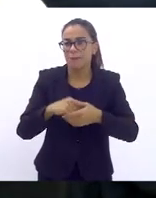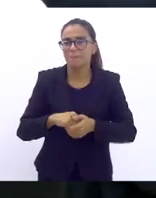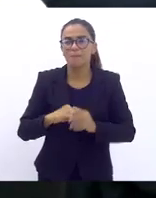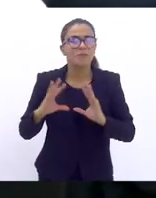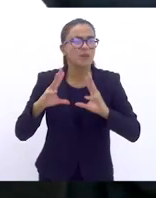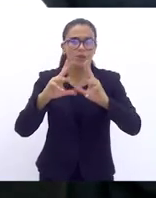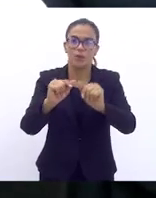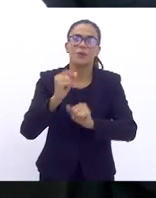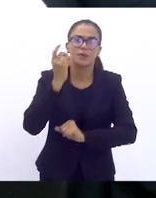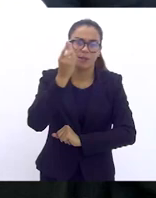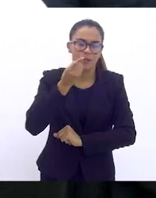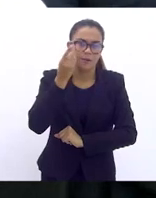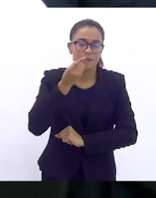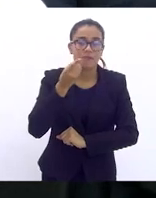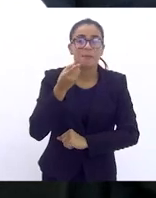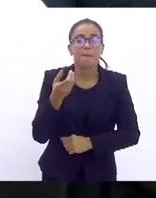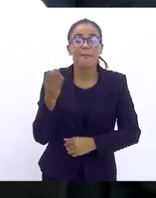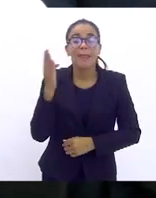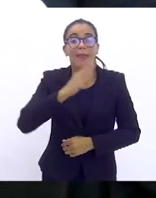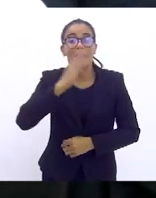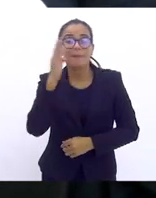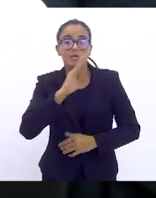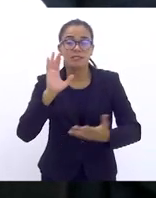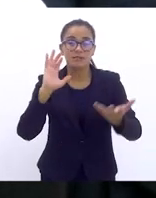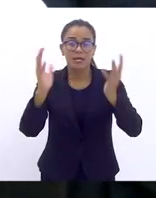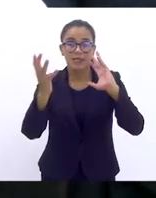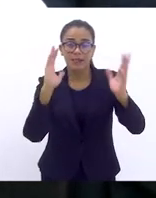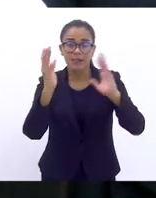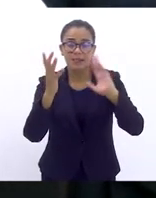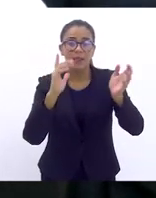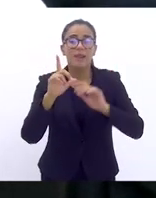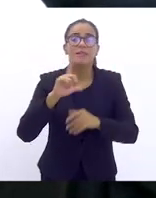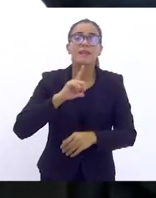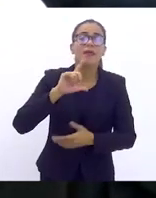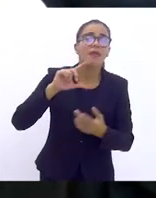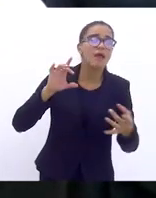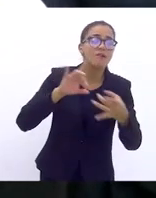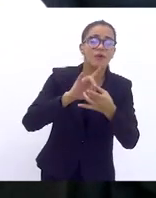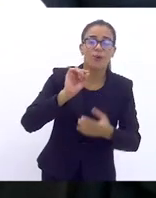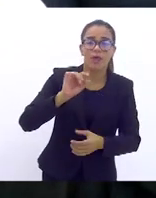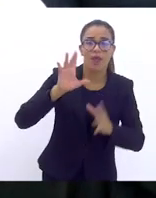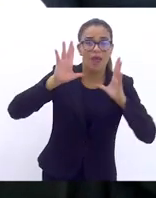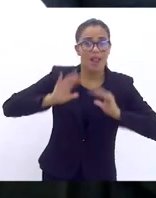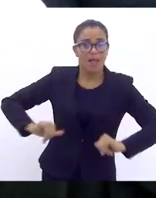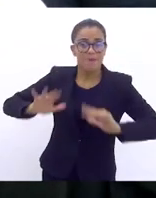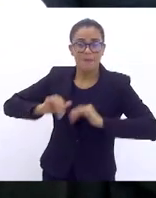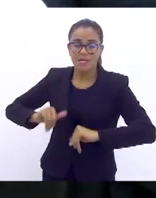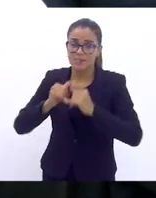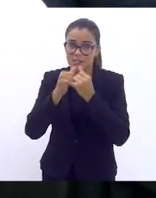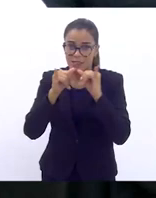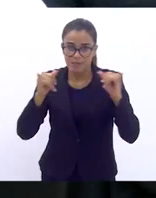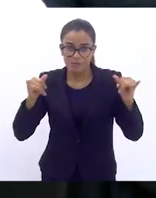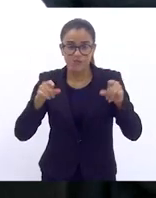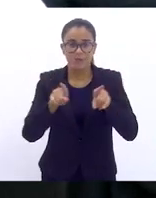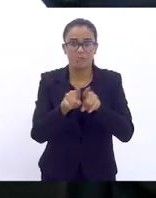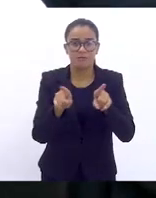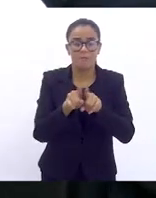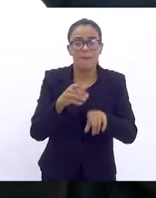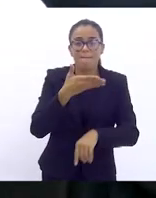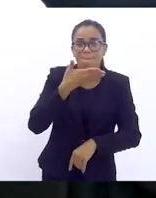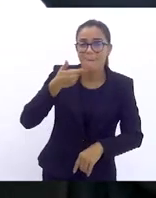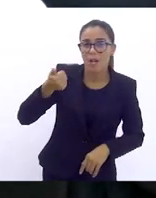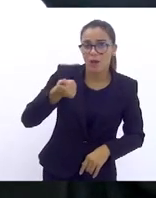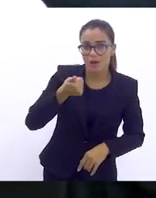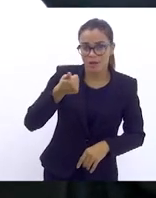deputados a emergência a emergência climática ela tem a ver com a descarbonização de fontes de energia tem a ver com o aumento da eficiência